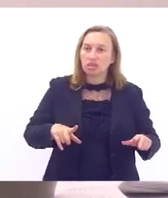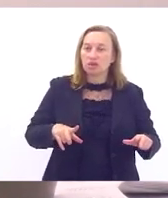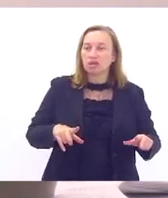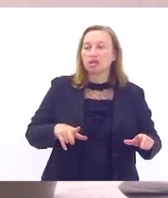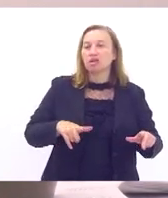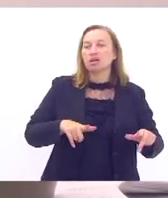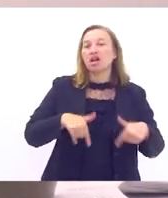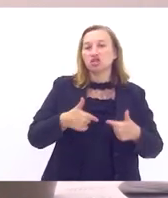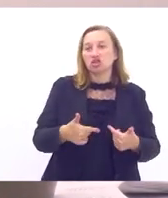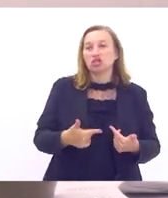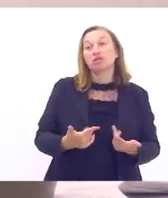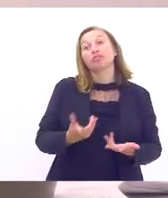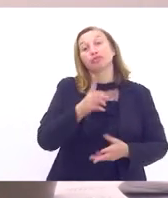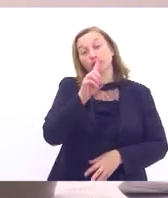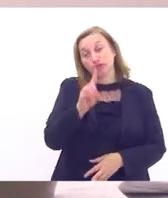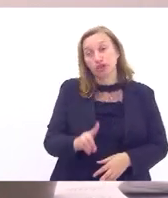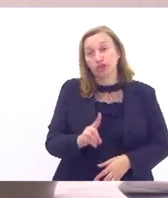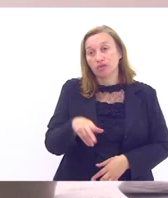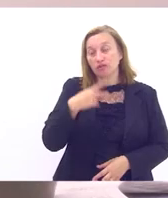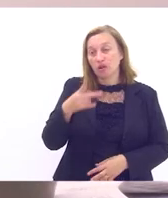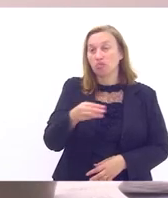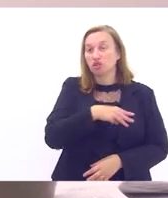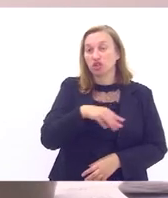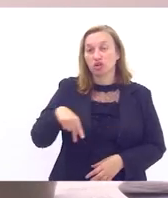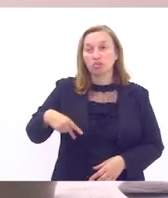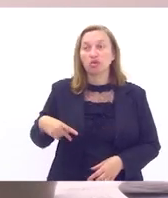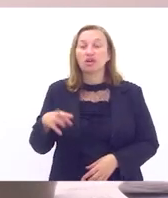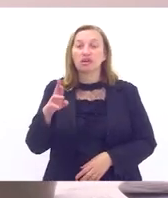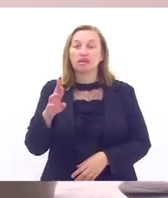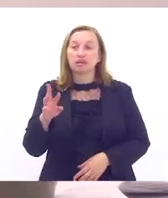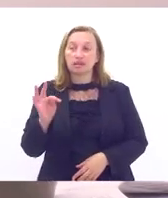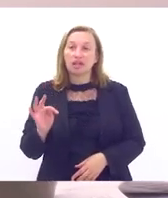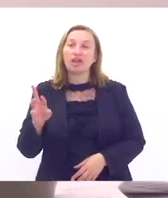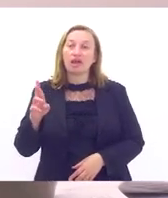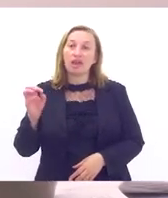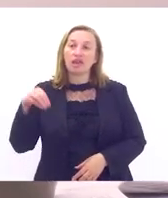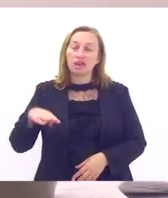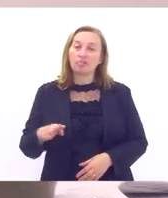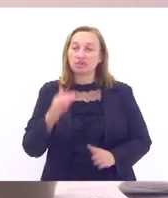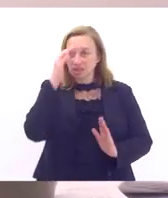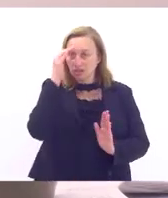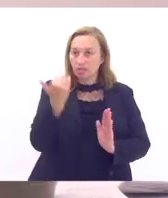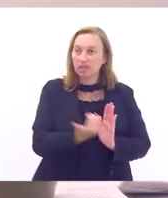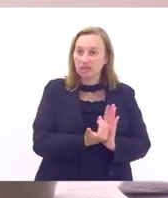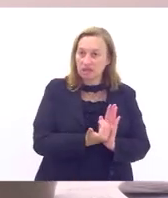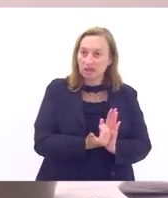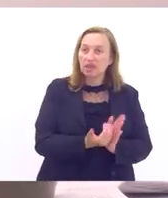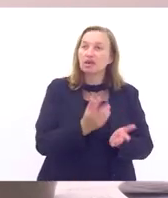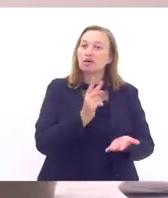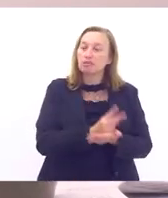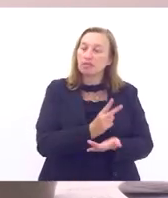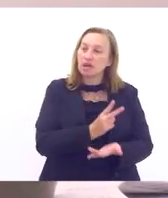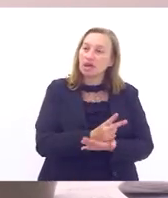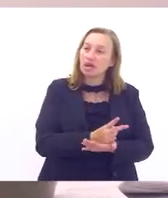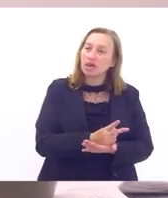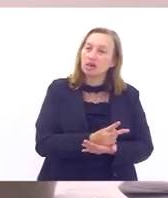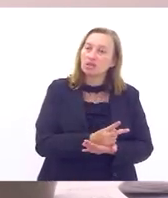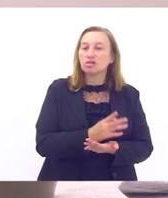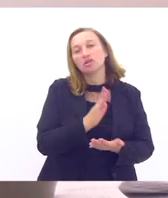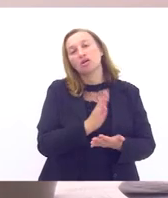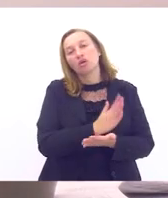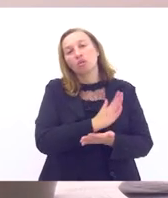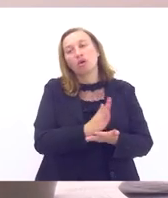Disse à direção que a recomendação feita pelo Ministério Público para que o TRM fosse feito estava sendo cumprida, né, apesar da resignação dos profissionais